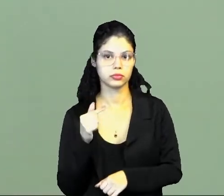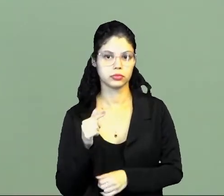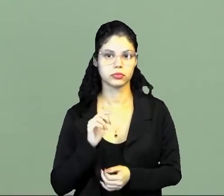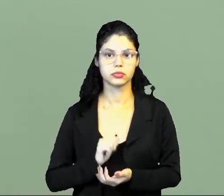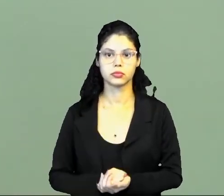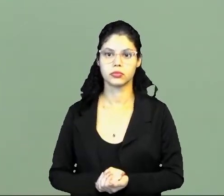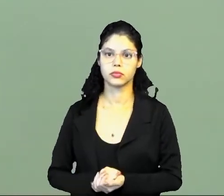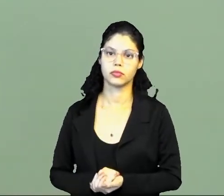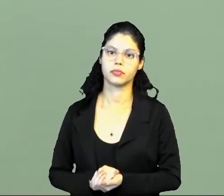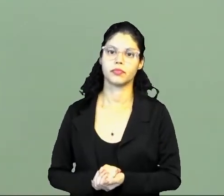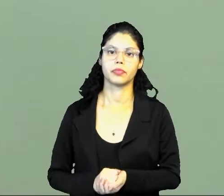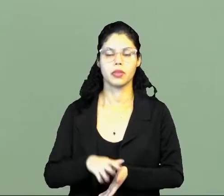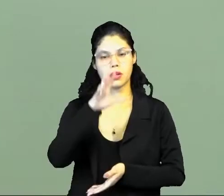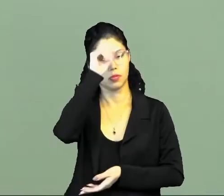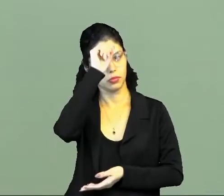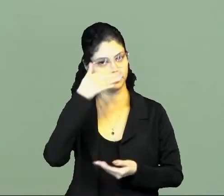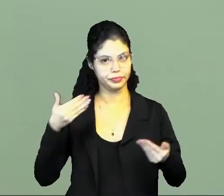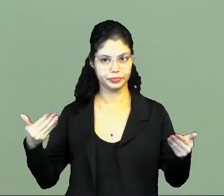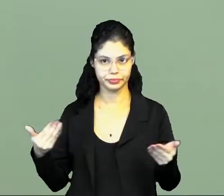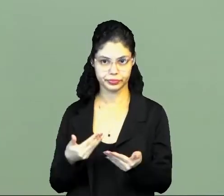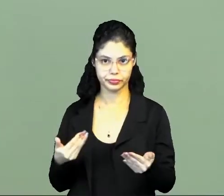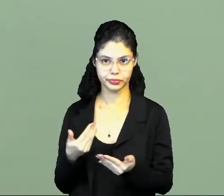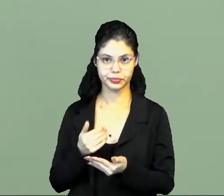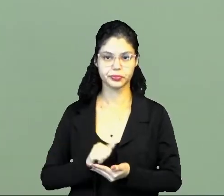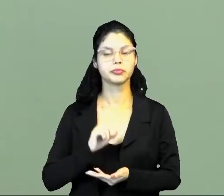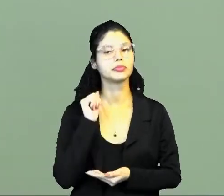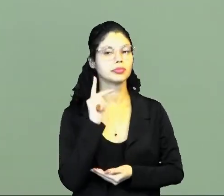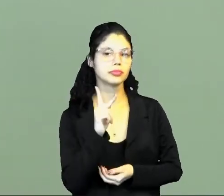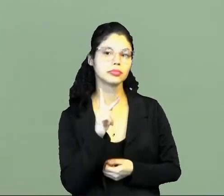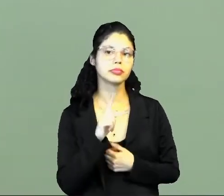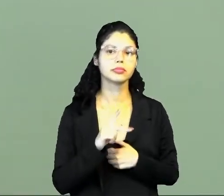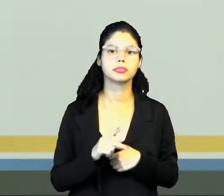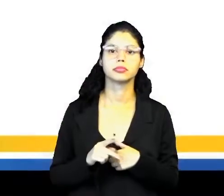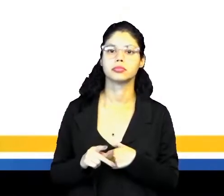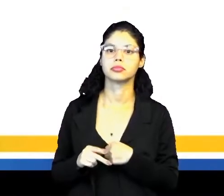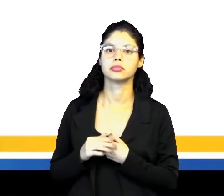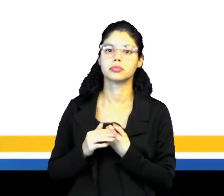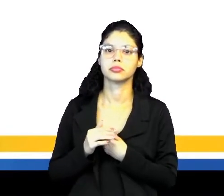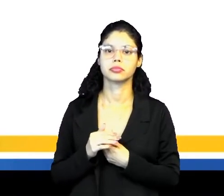phrasal verbs e o que nós aprendemos na aula de hoje, ok?